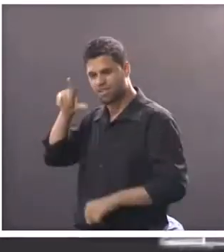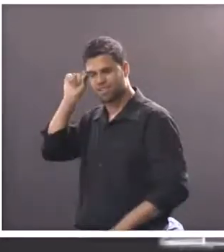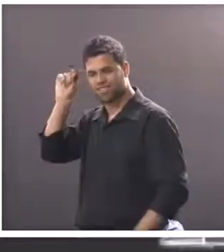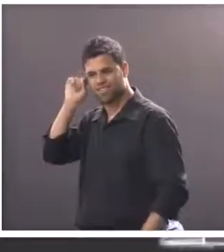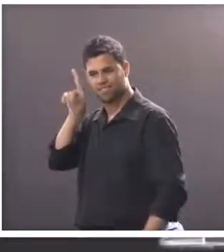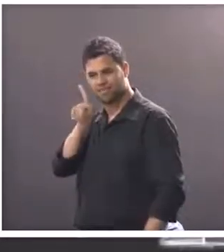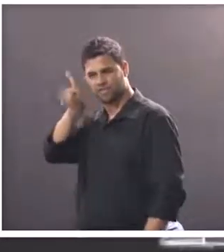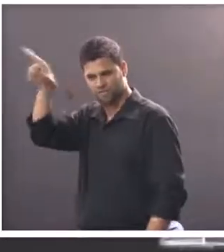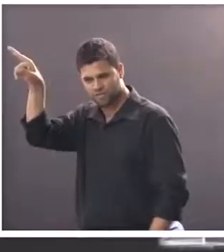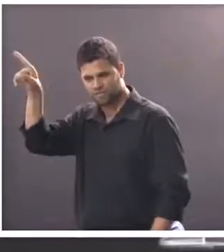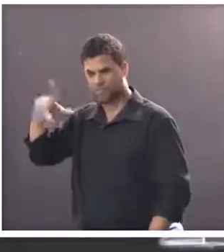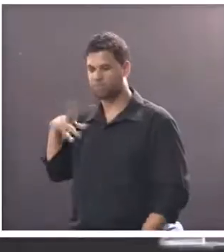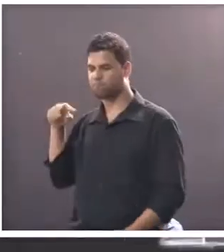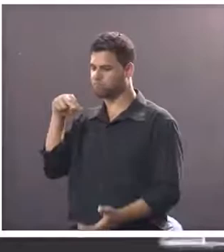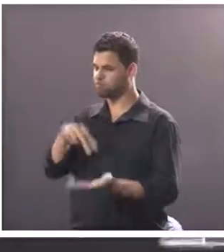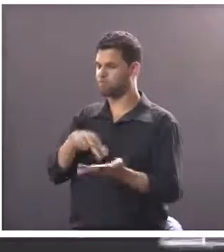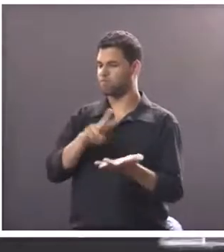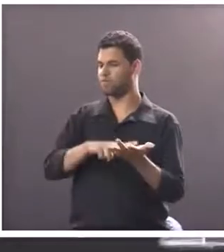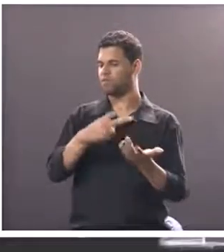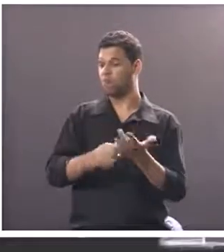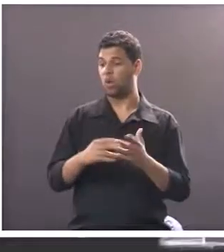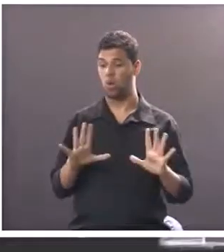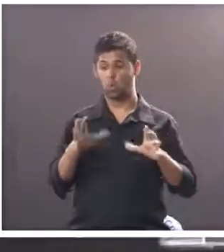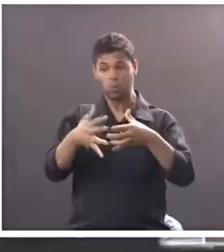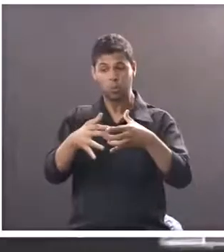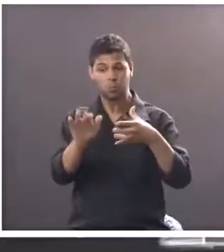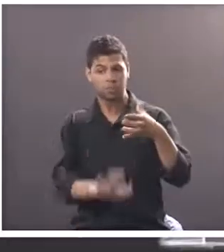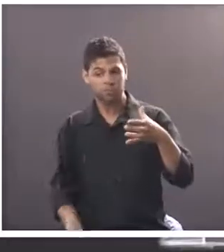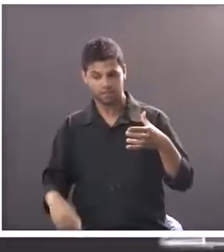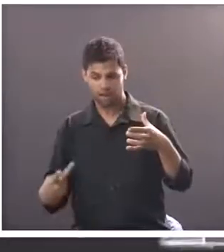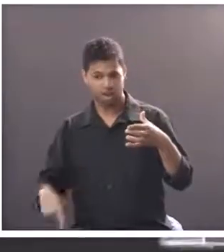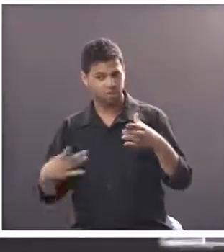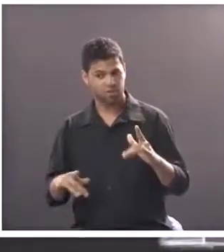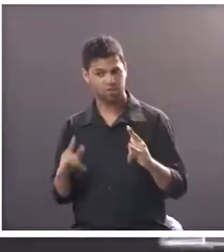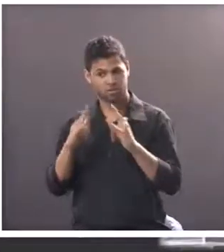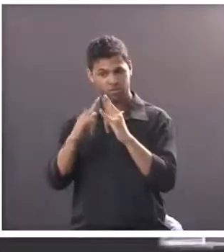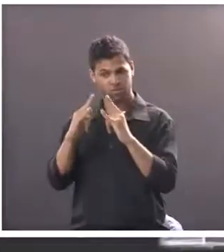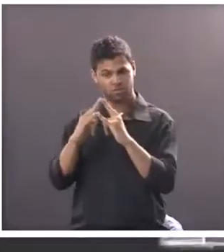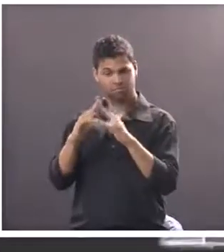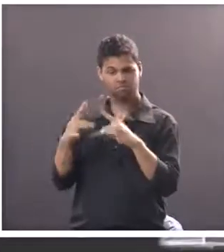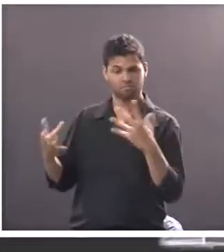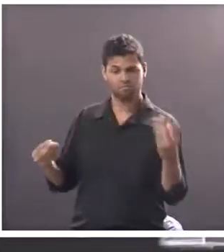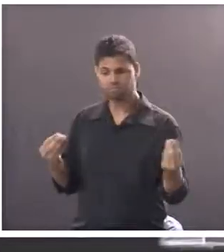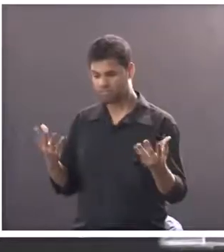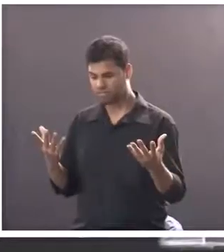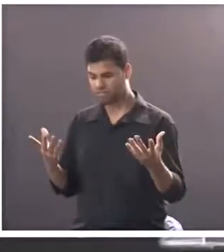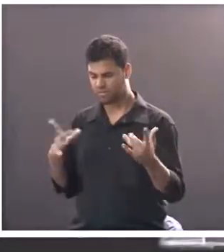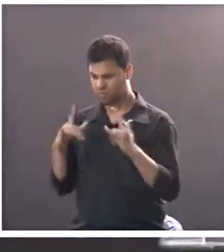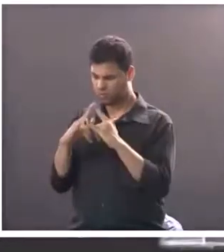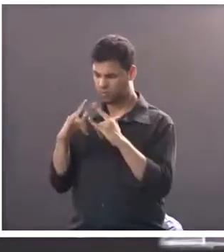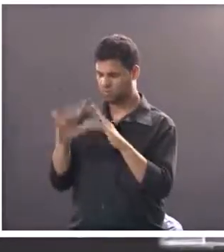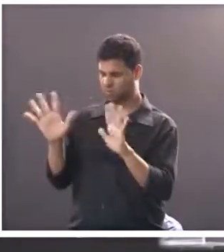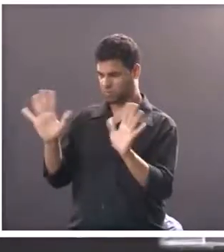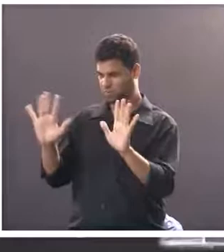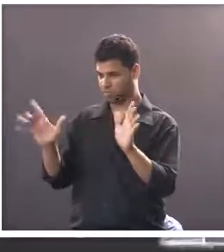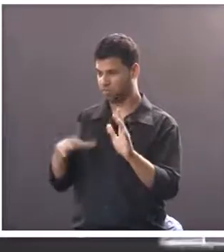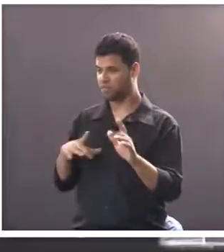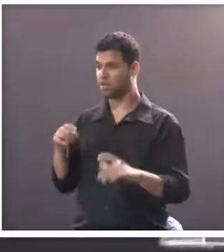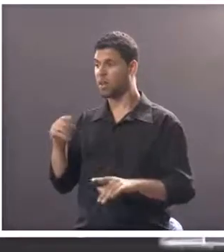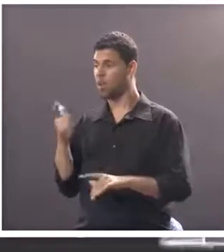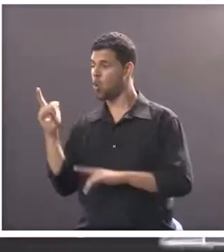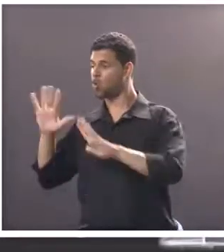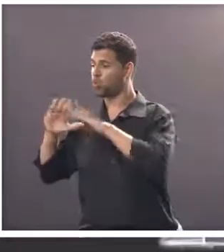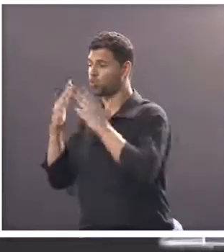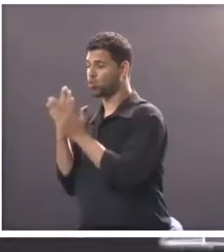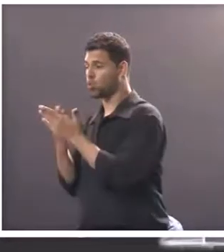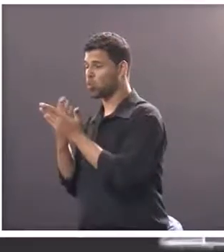e eu vim traduzir aqui para um grupo de crianças do Instituto Nacional, não, na verdade no INES não, eu fui traduzir no Paulo Freire aqui